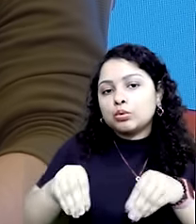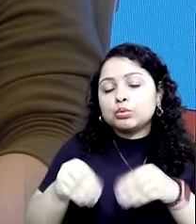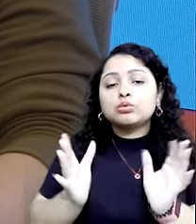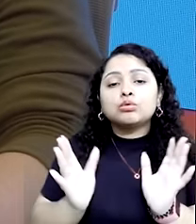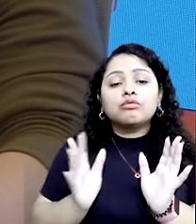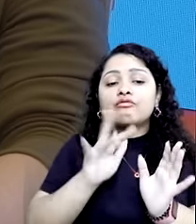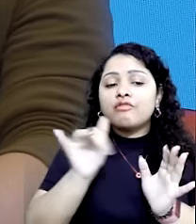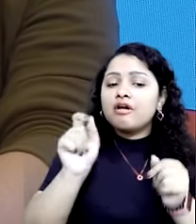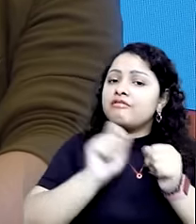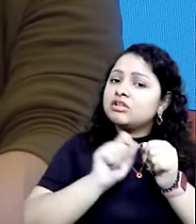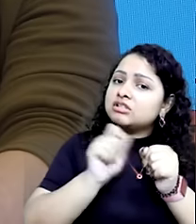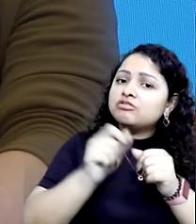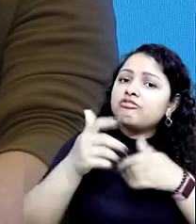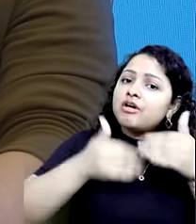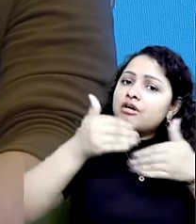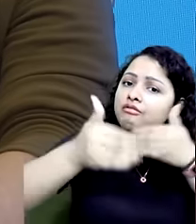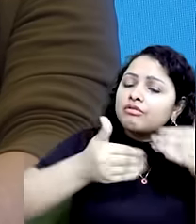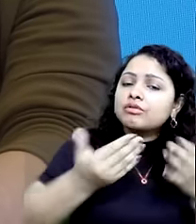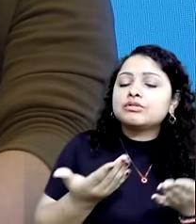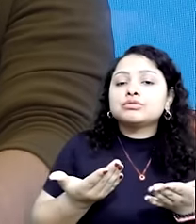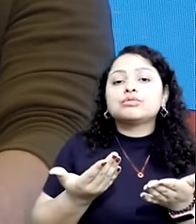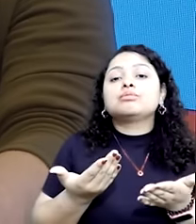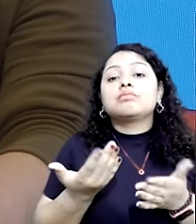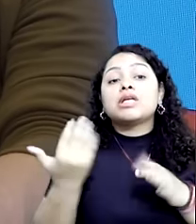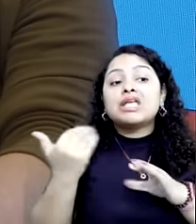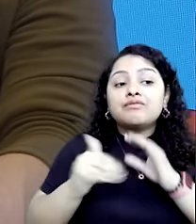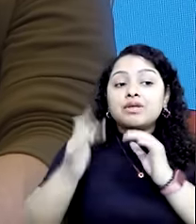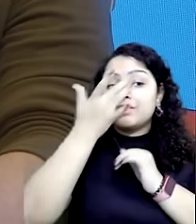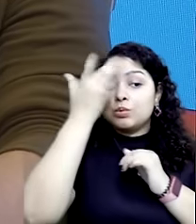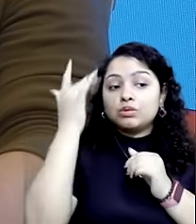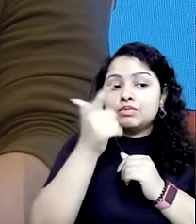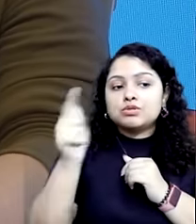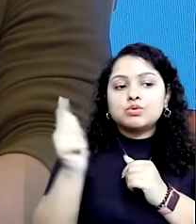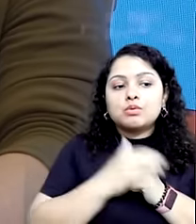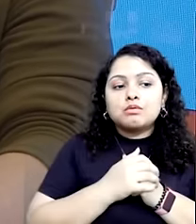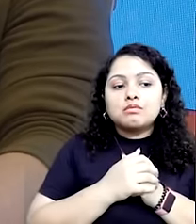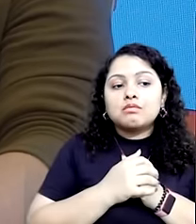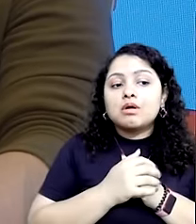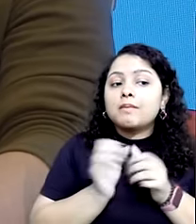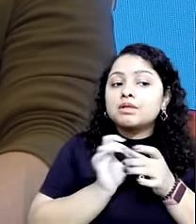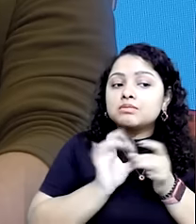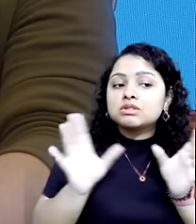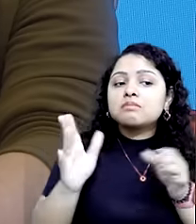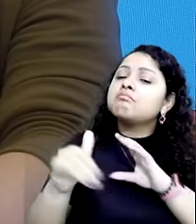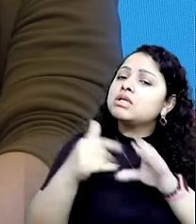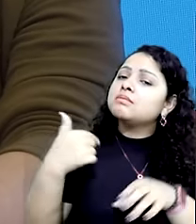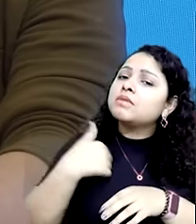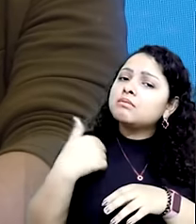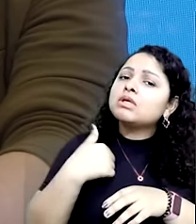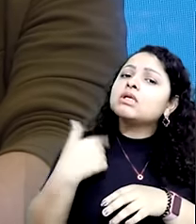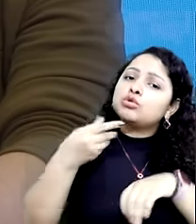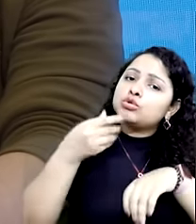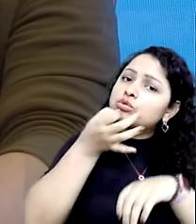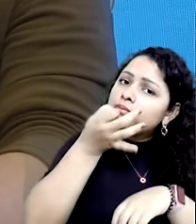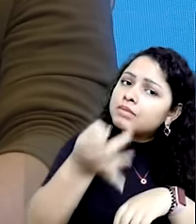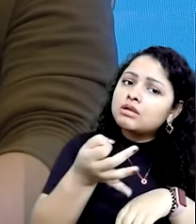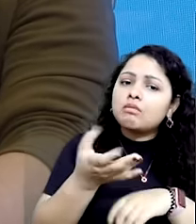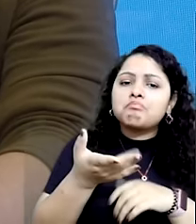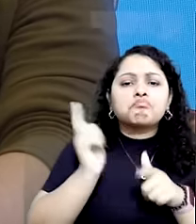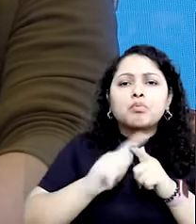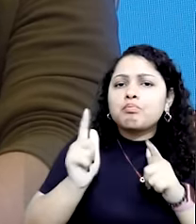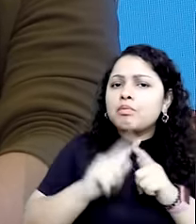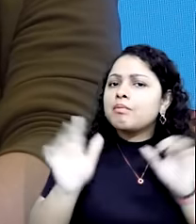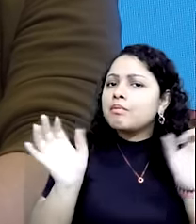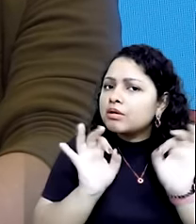eu sempre falo eu me coloco à disposição falo manda para mim eu te dou uma opinião não Ten o menor problema em fazer isso até gosto a gente tem inúmeras situações onde os